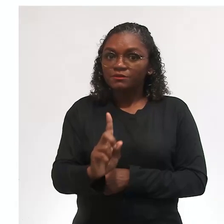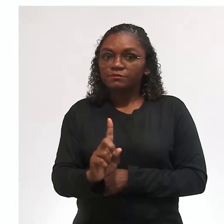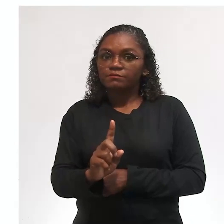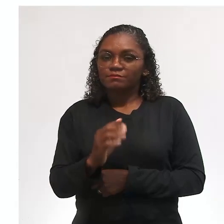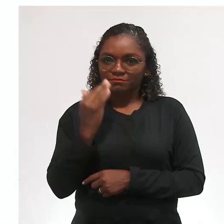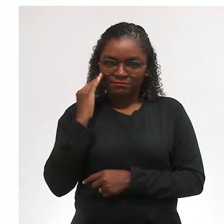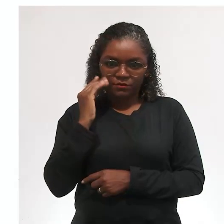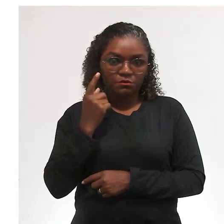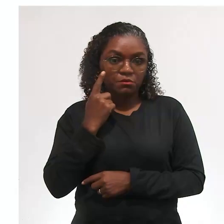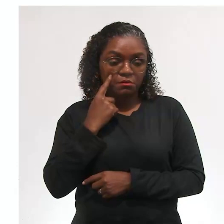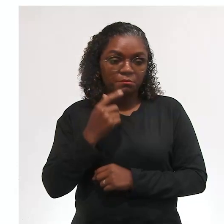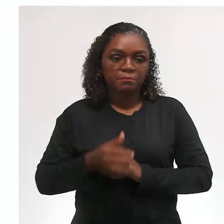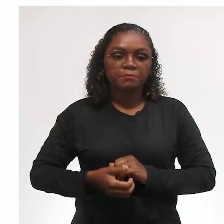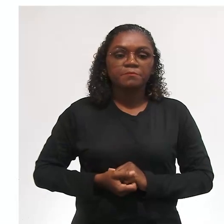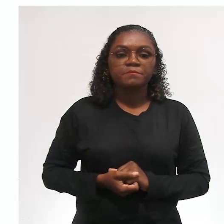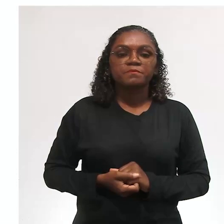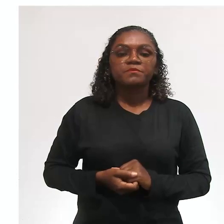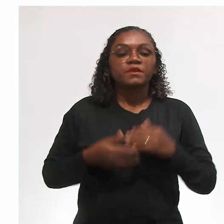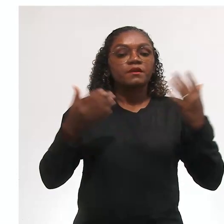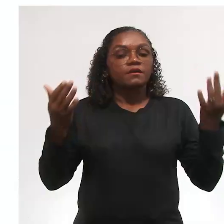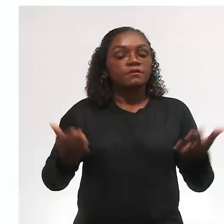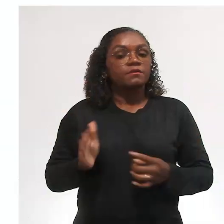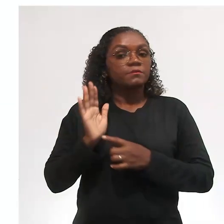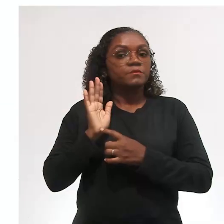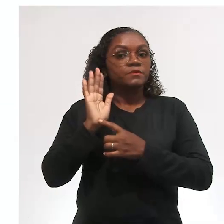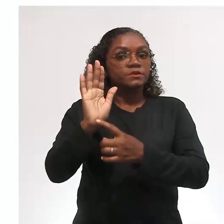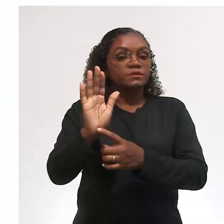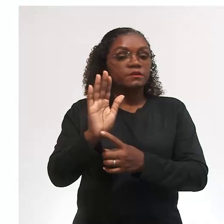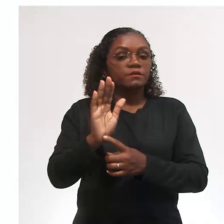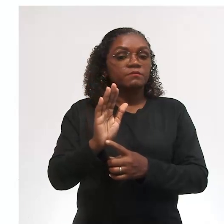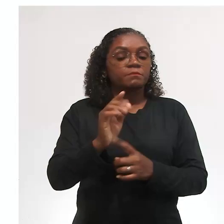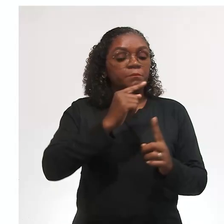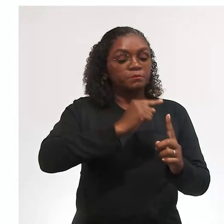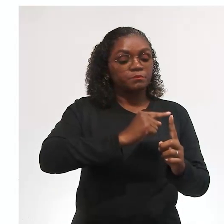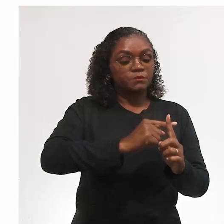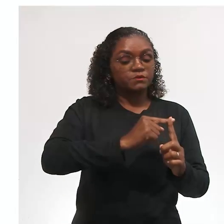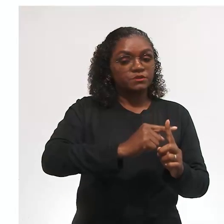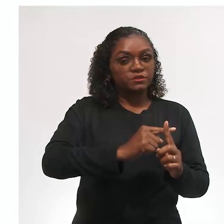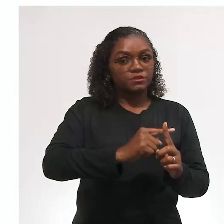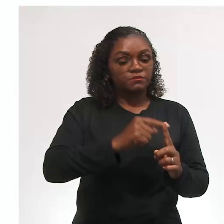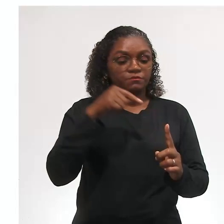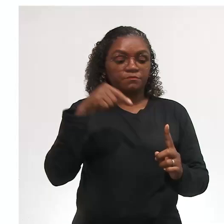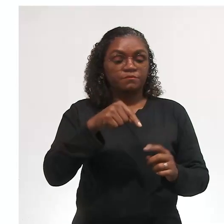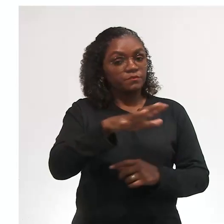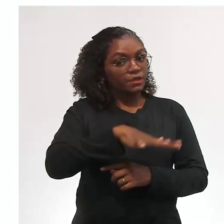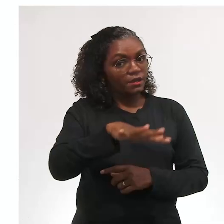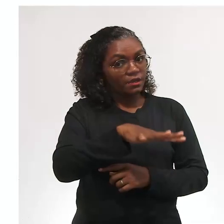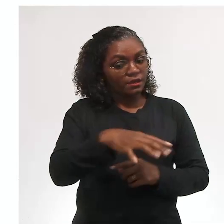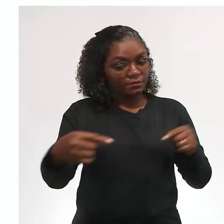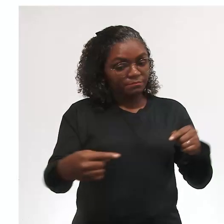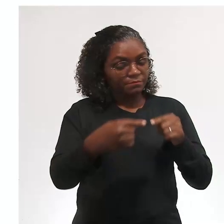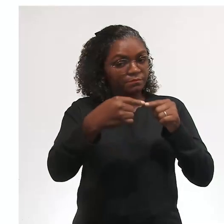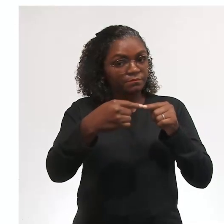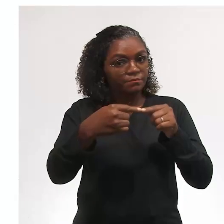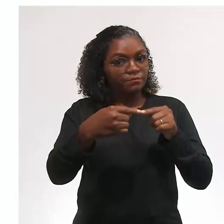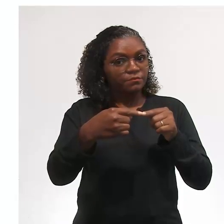Vamos lá, reforço positivo e negativo na educação. O reforço positivo consiste